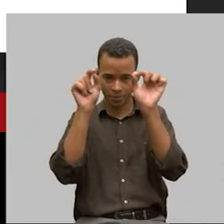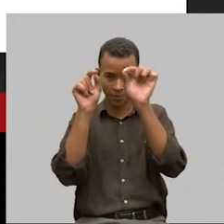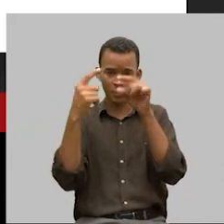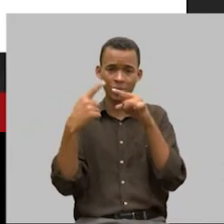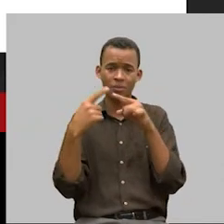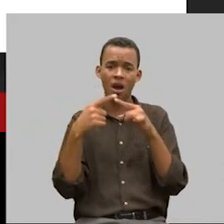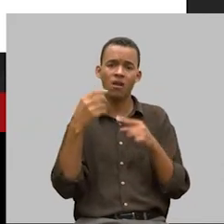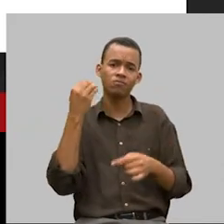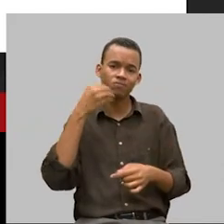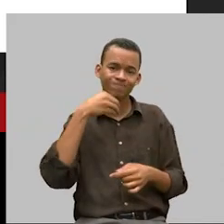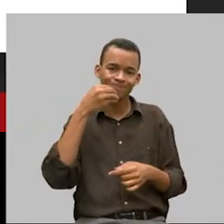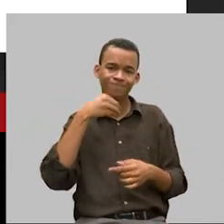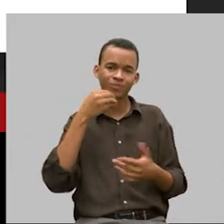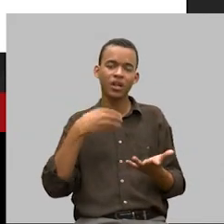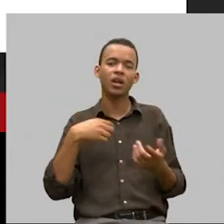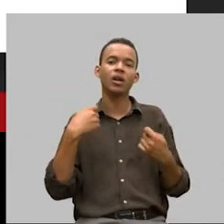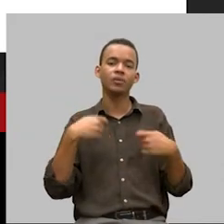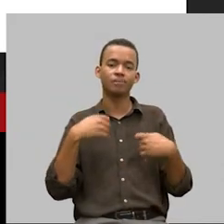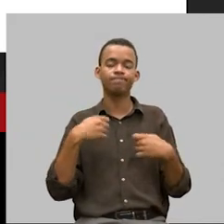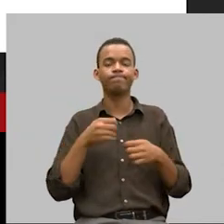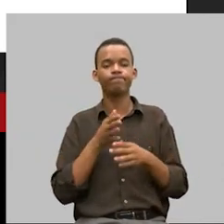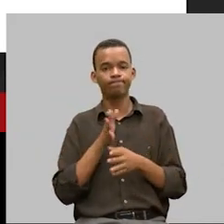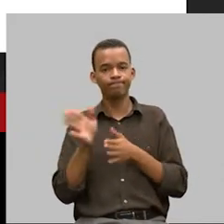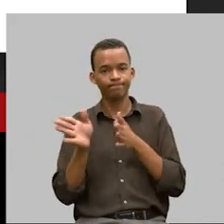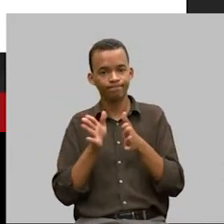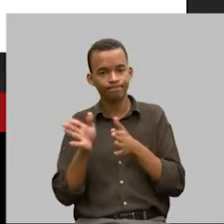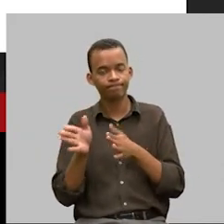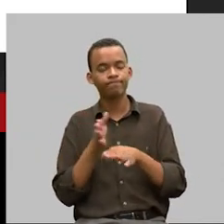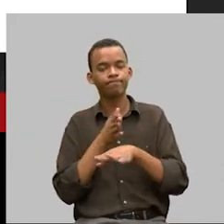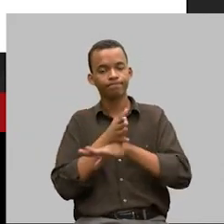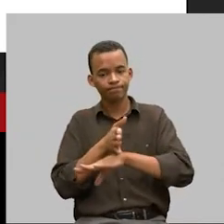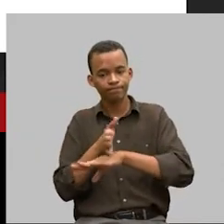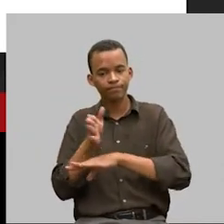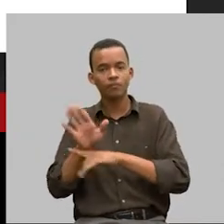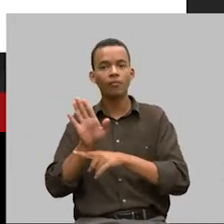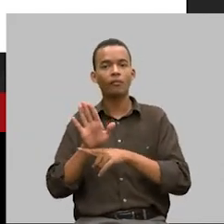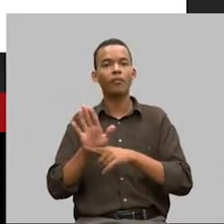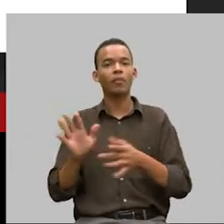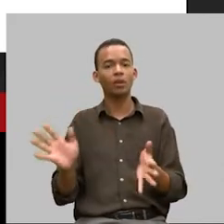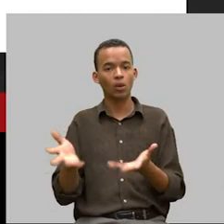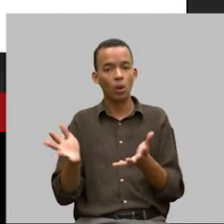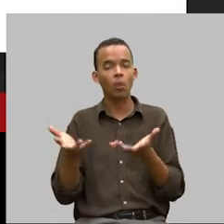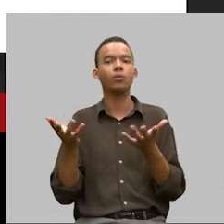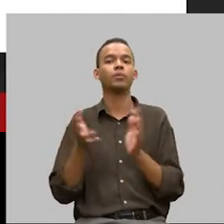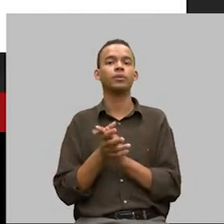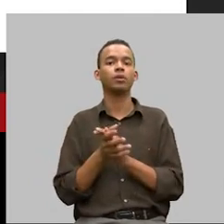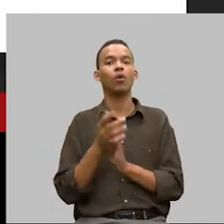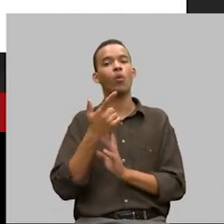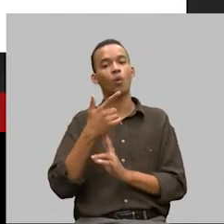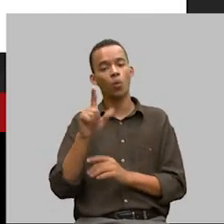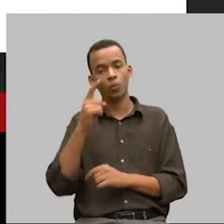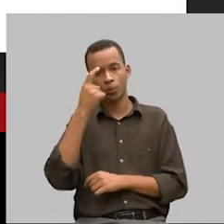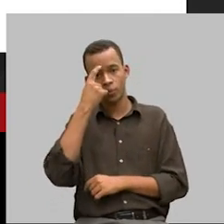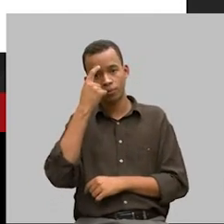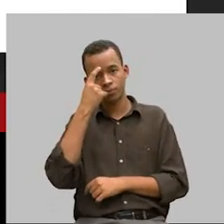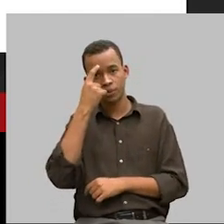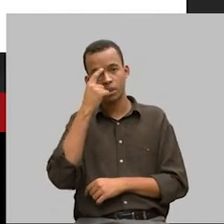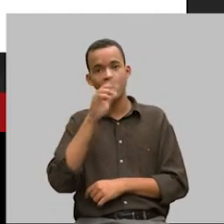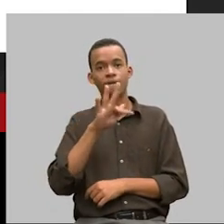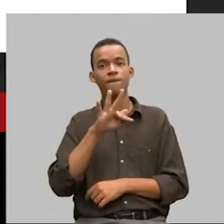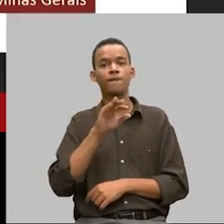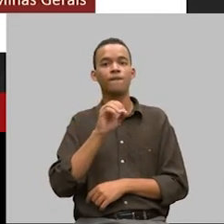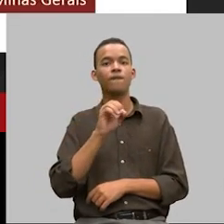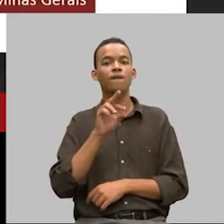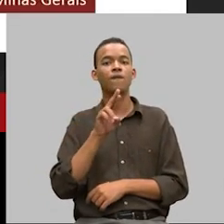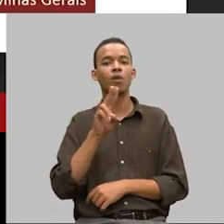debater com as secretarias municipais e realmente pensar em fóruns estaduais municipais de educação